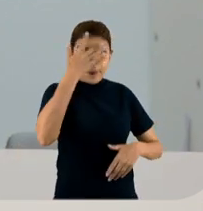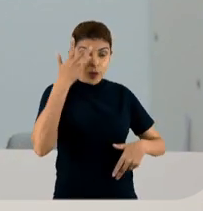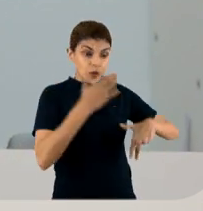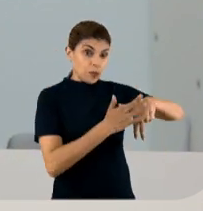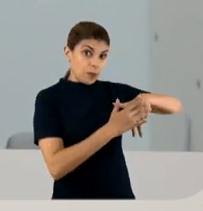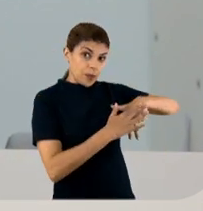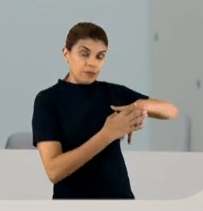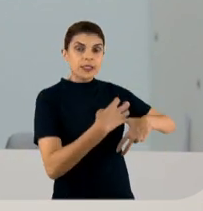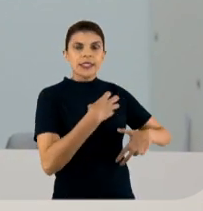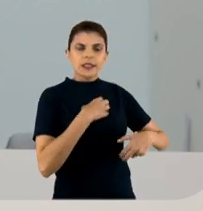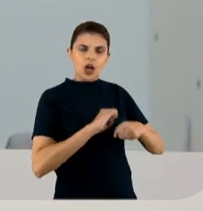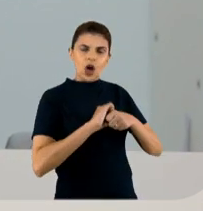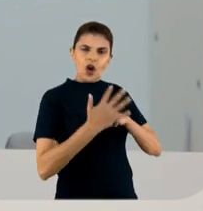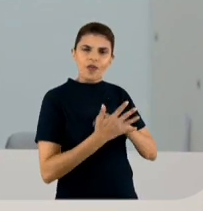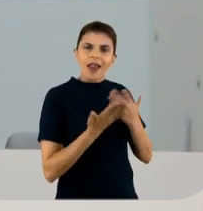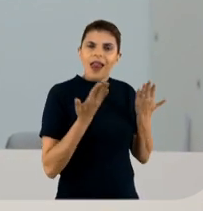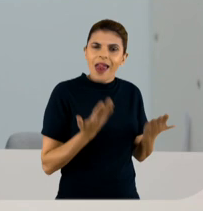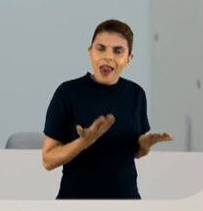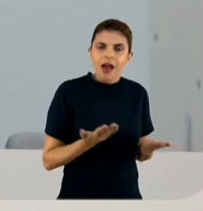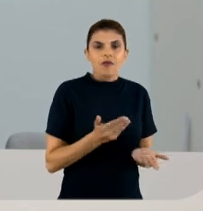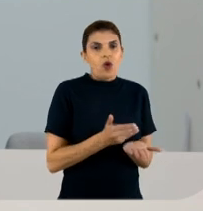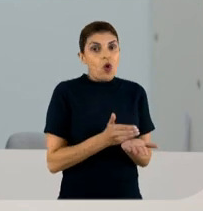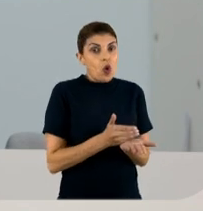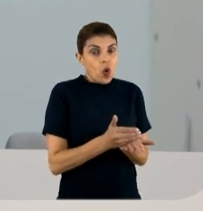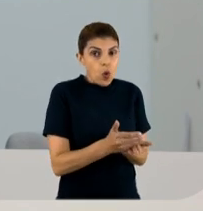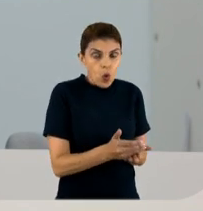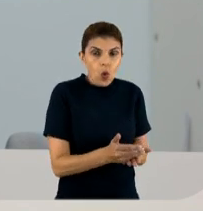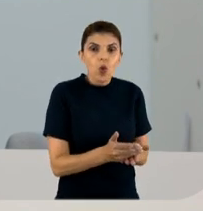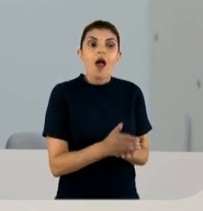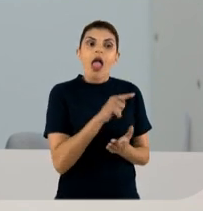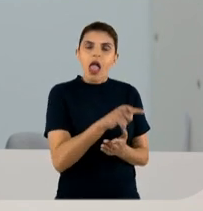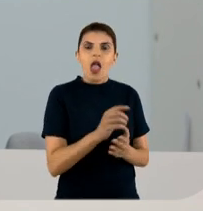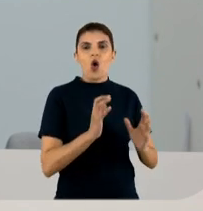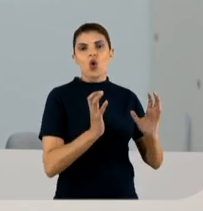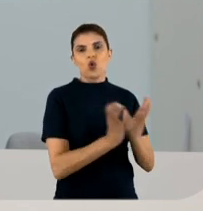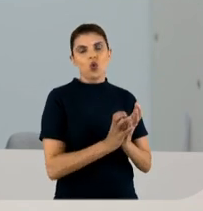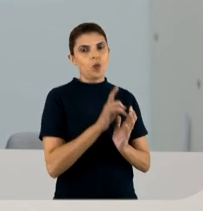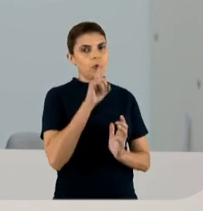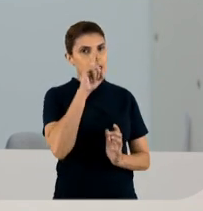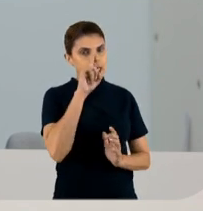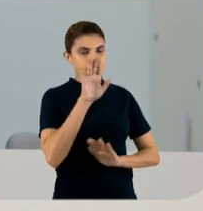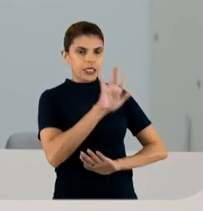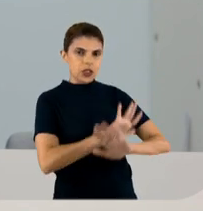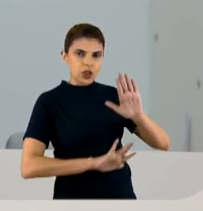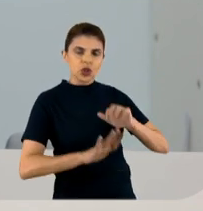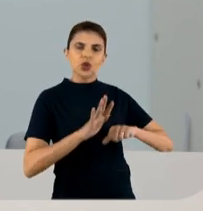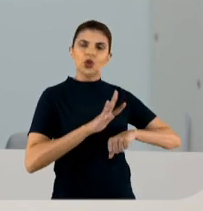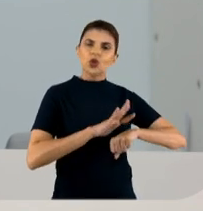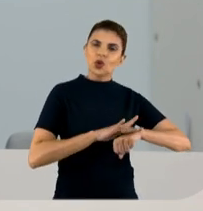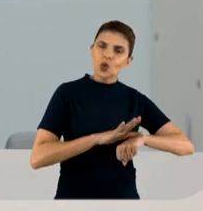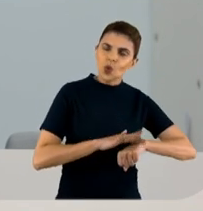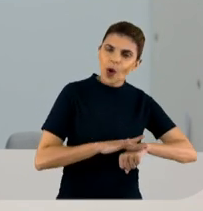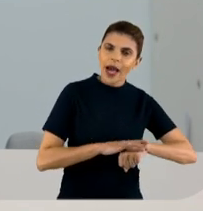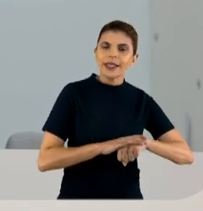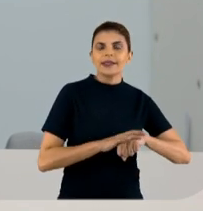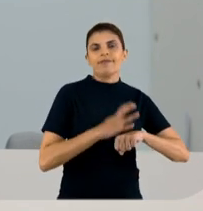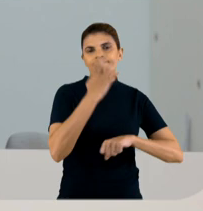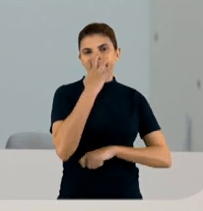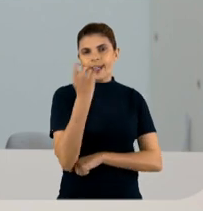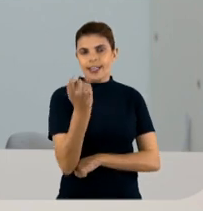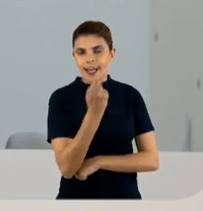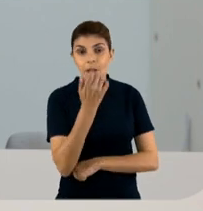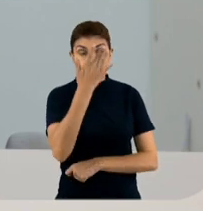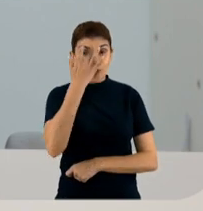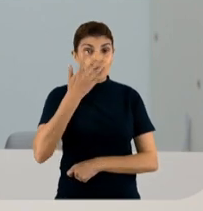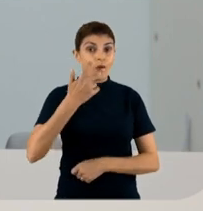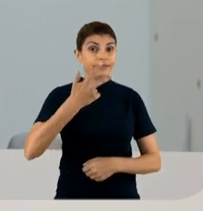pessoas com quadros leves no início do sintoma que fossem de grupo de risco que tem doença crônica que são idosos porque eu acho que é